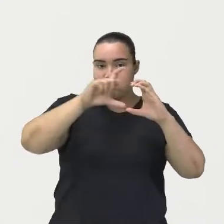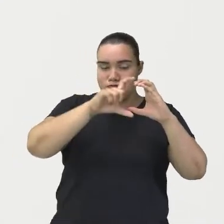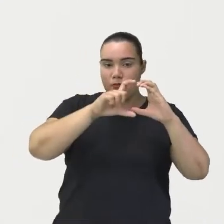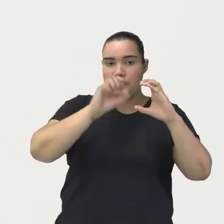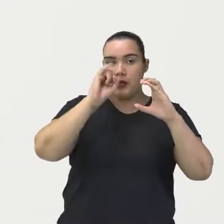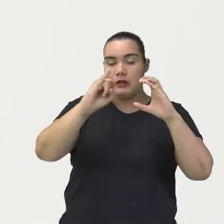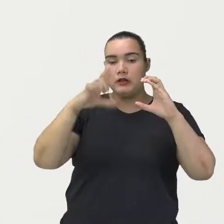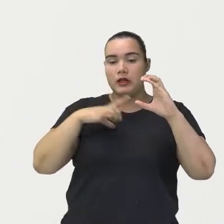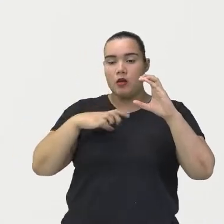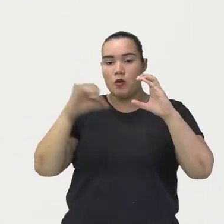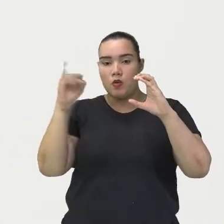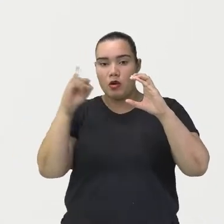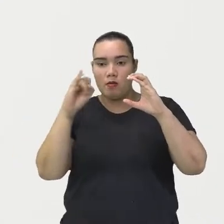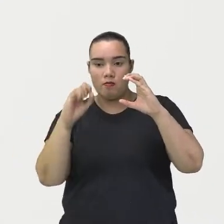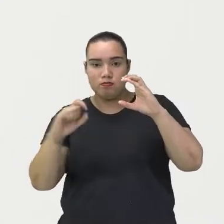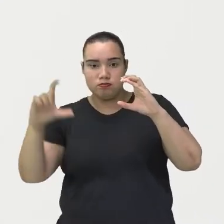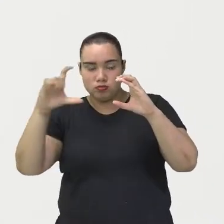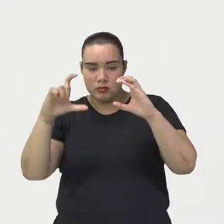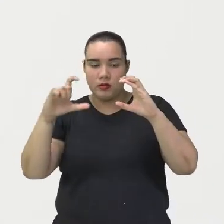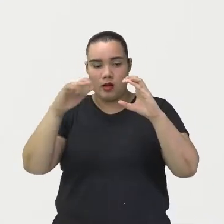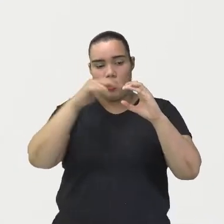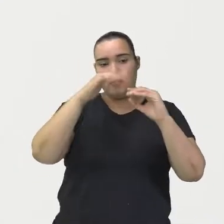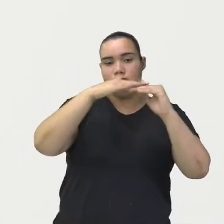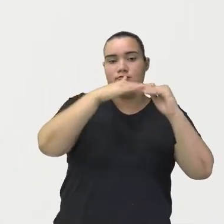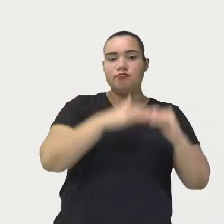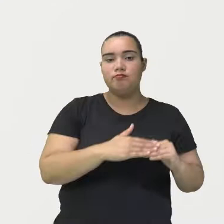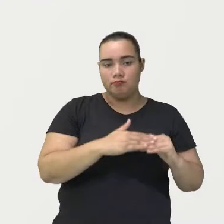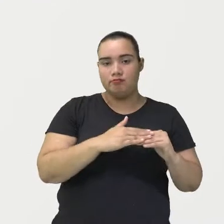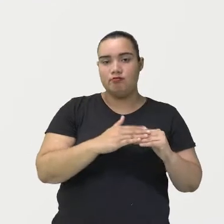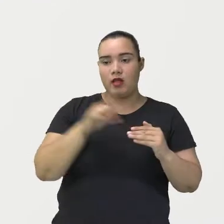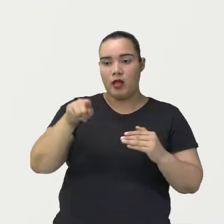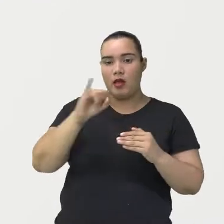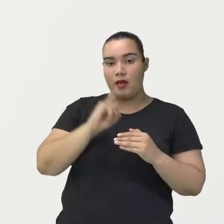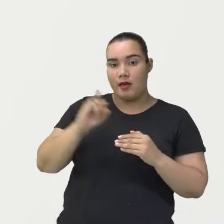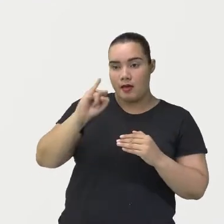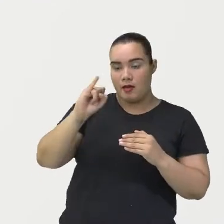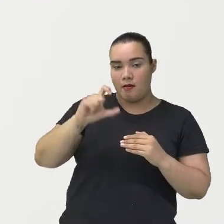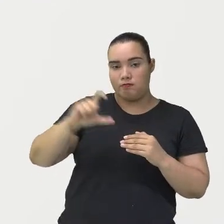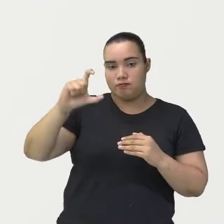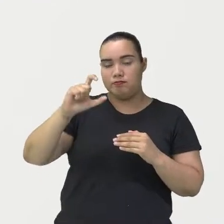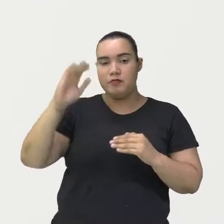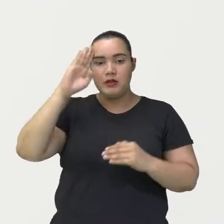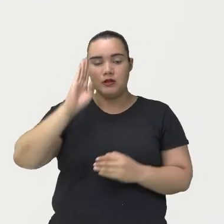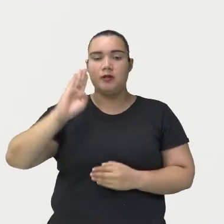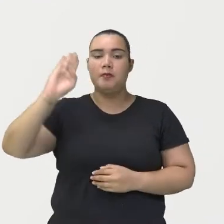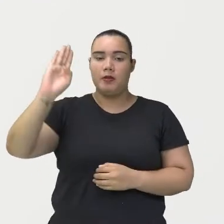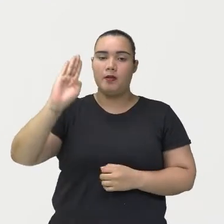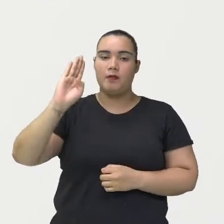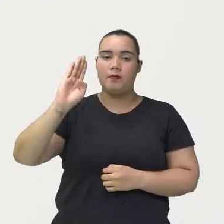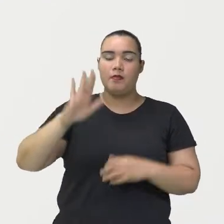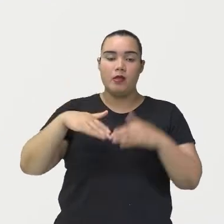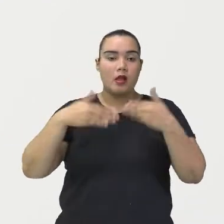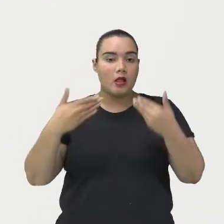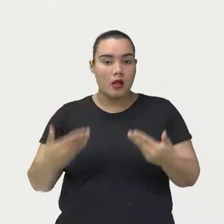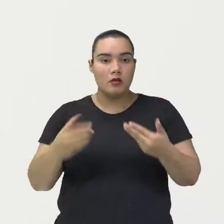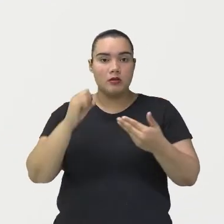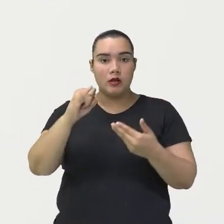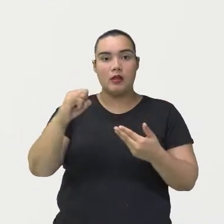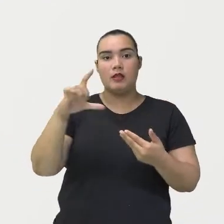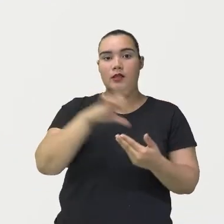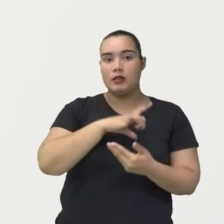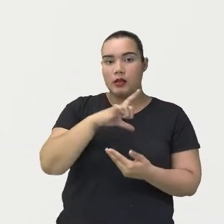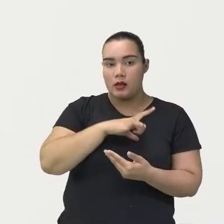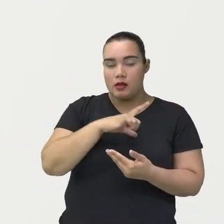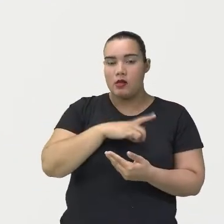I epistático, ele vai anular a expressão desse gene. Então, tendo I, mesmo que aqui a gente